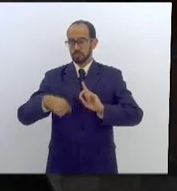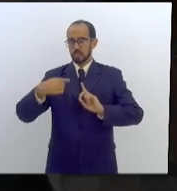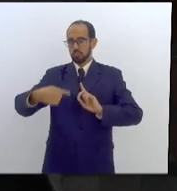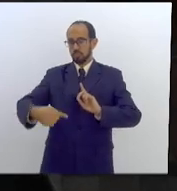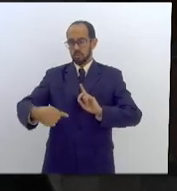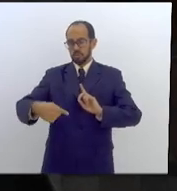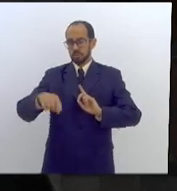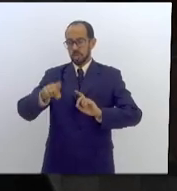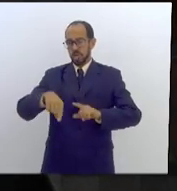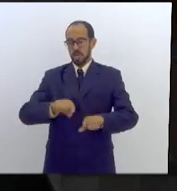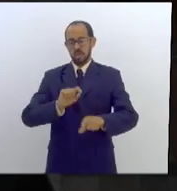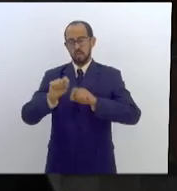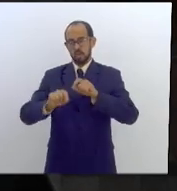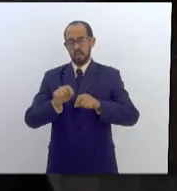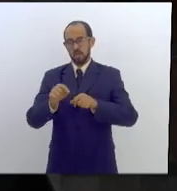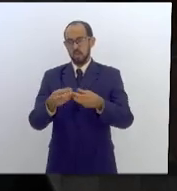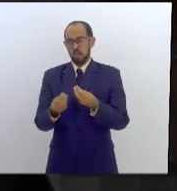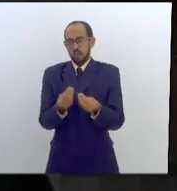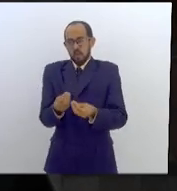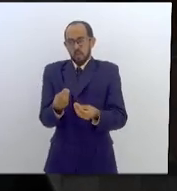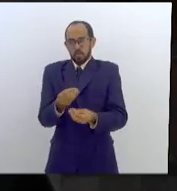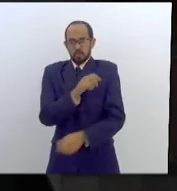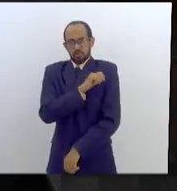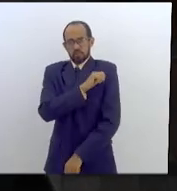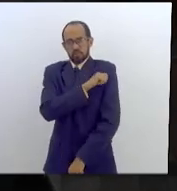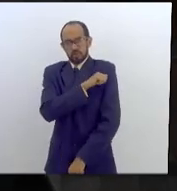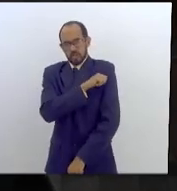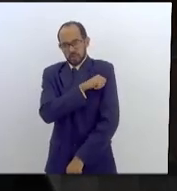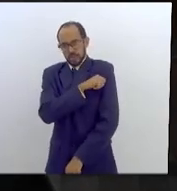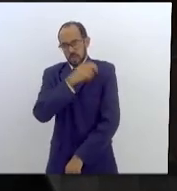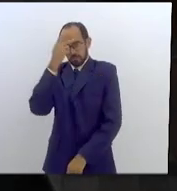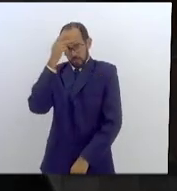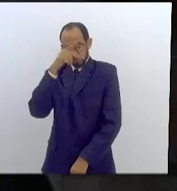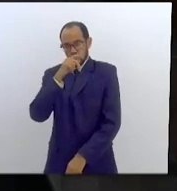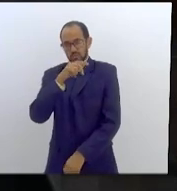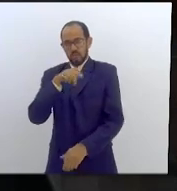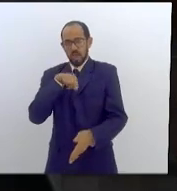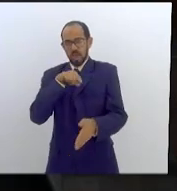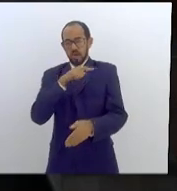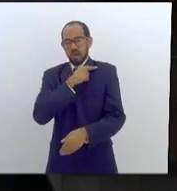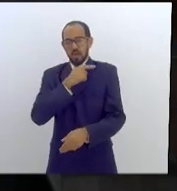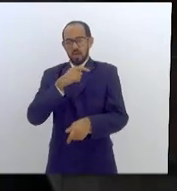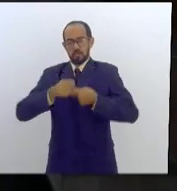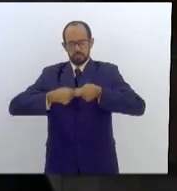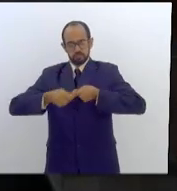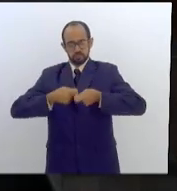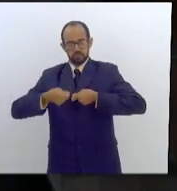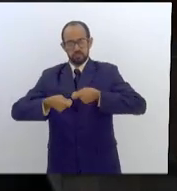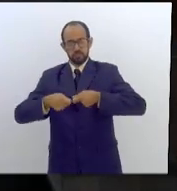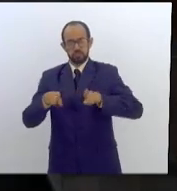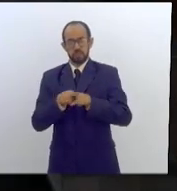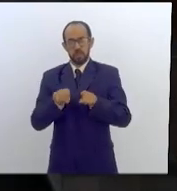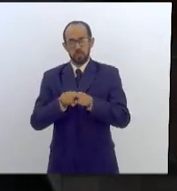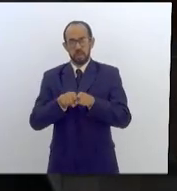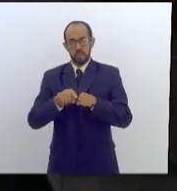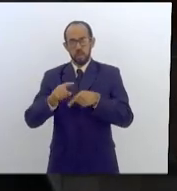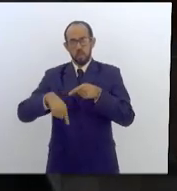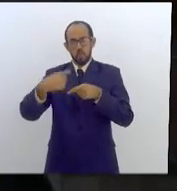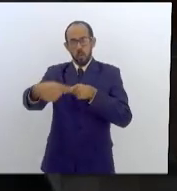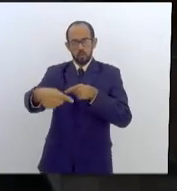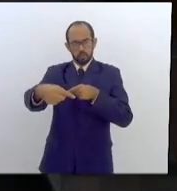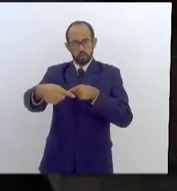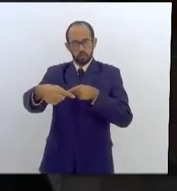é como vamos fiscalizar quem vai governar e o próximo pleito quem perdeu